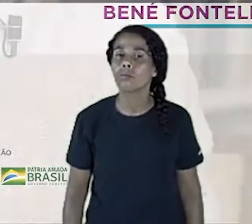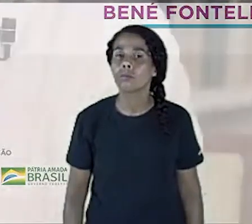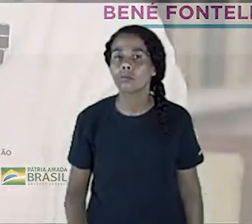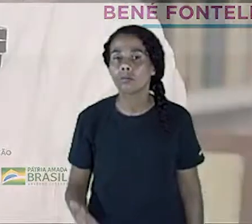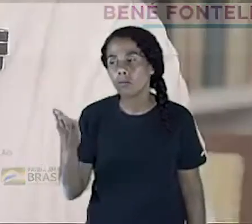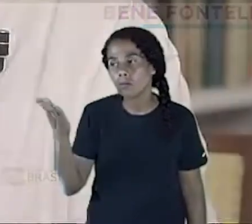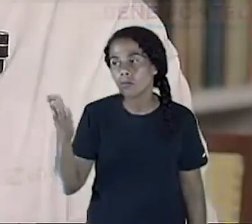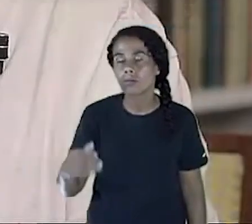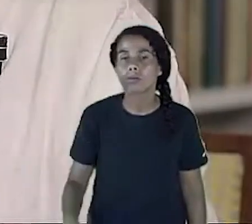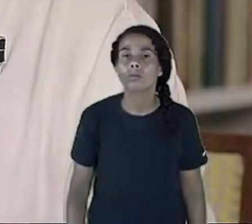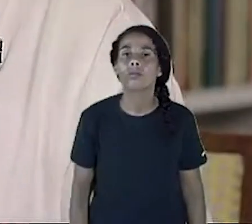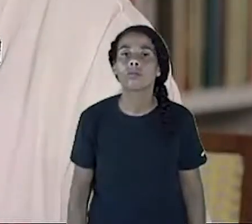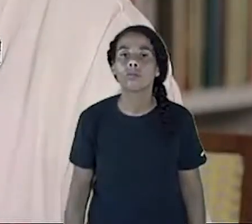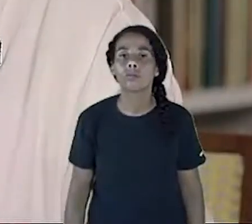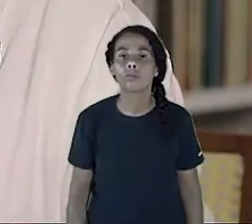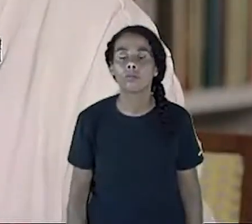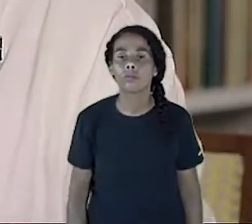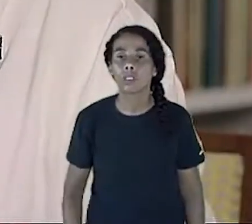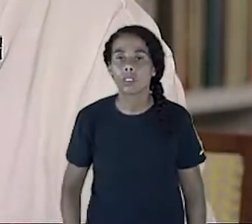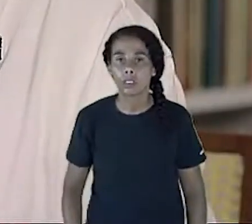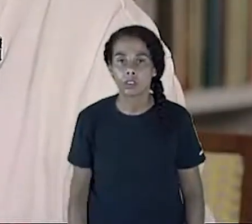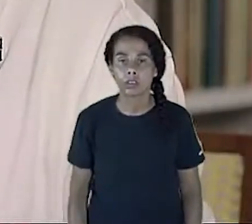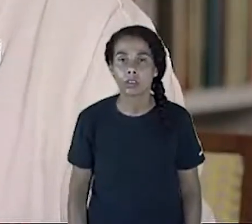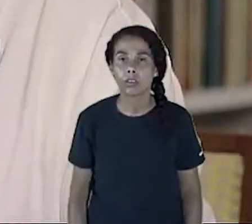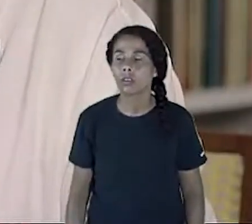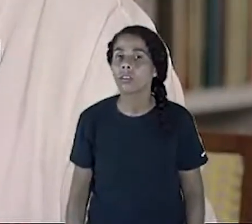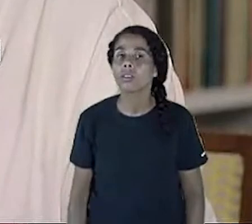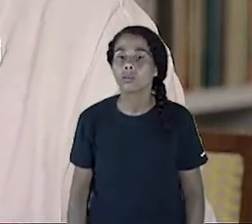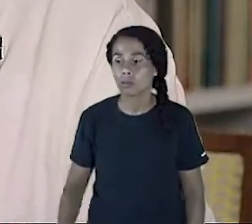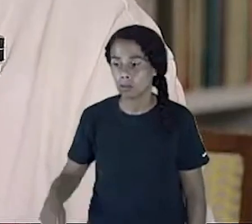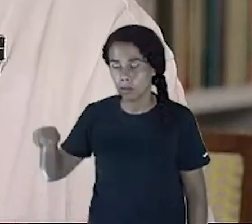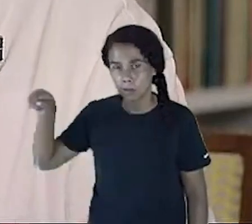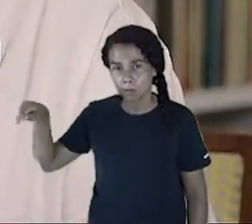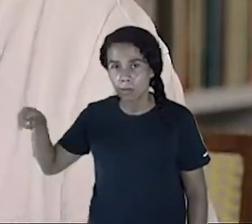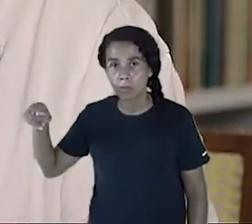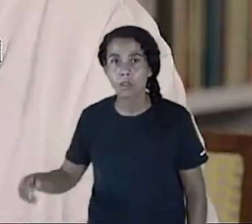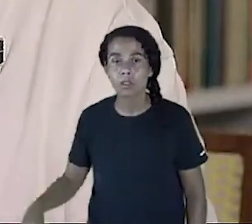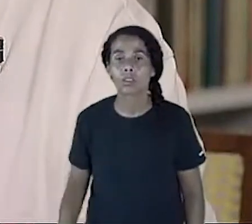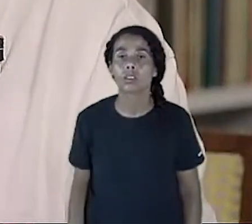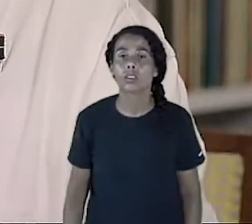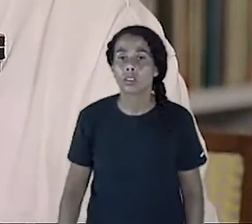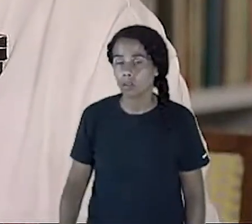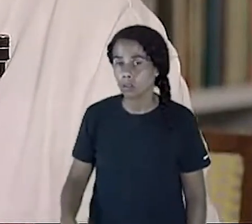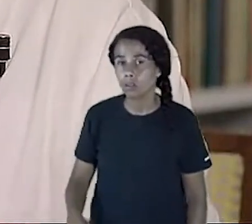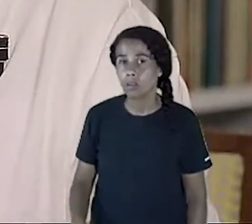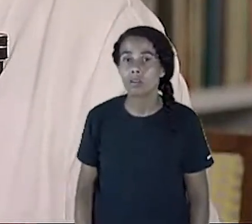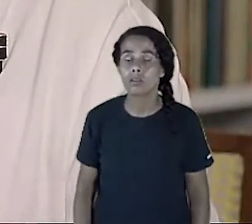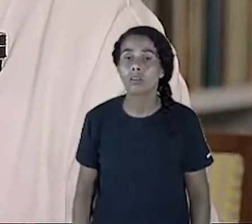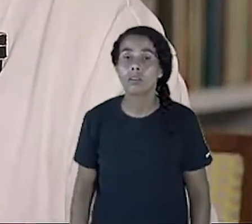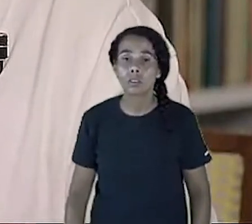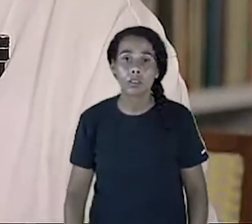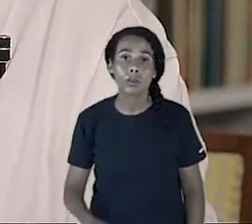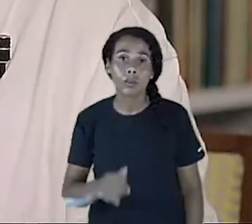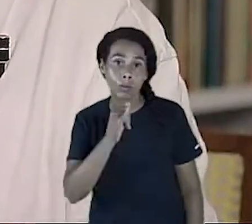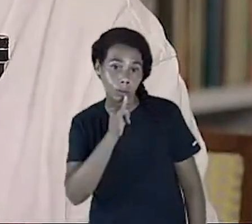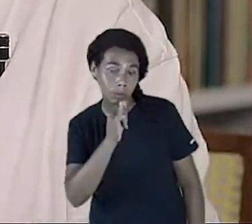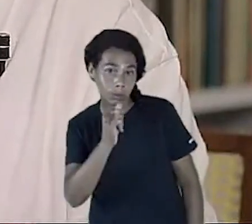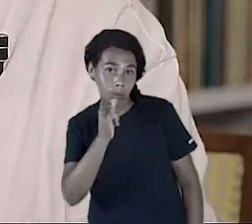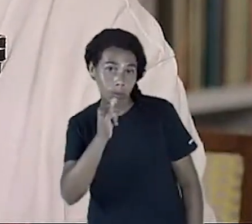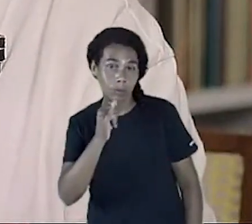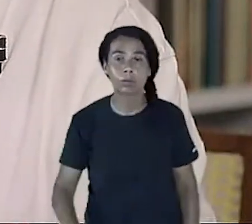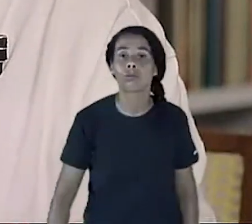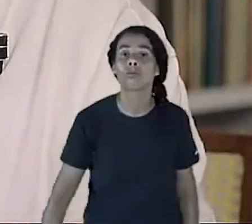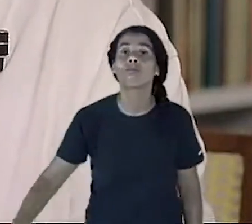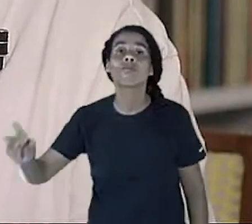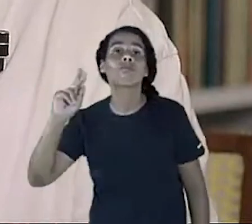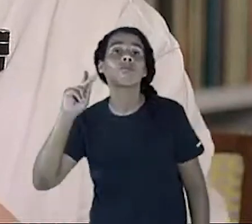do Gil. Então eu convido o Bené a falar um pouco do assunto, contar pra gente a história, quem